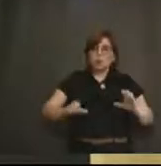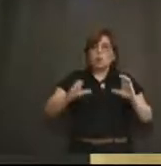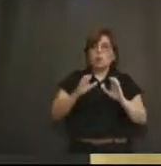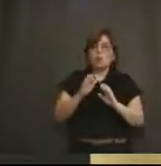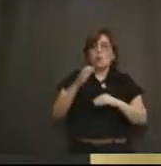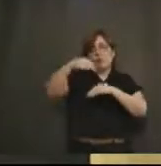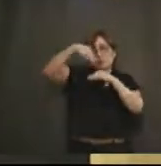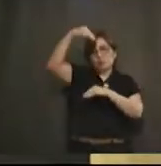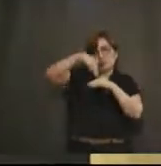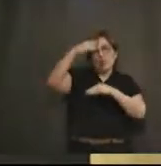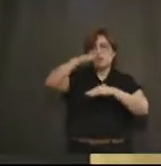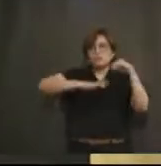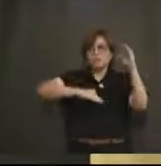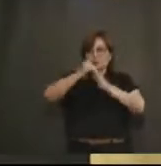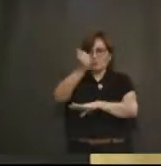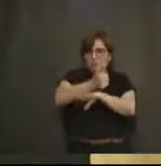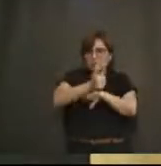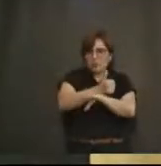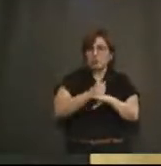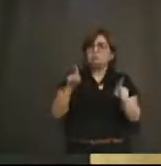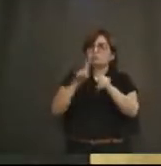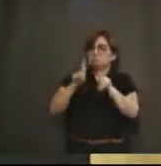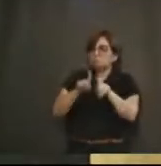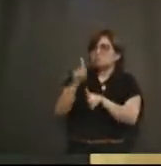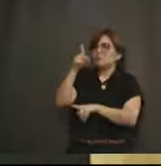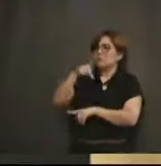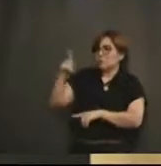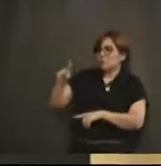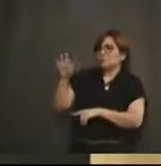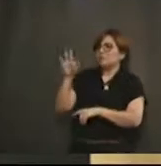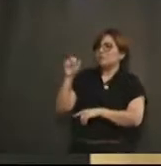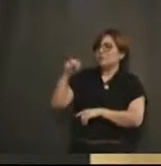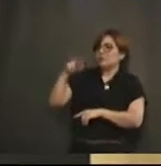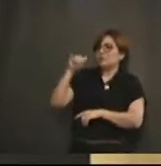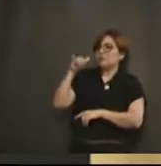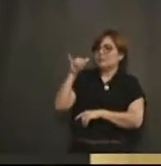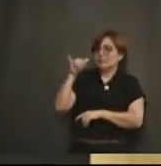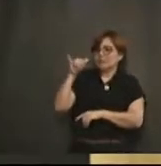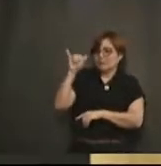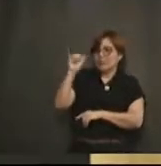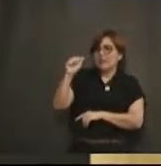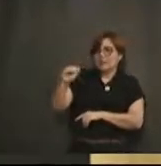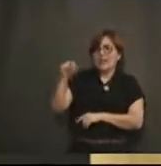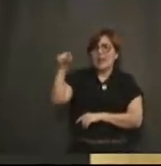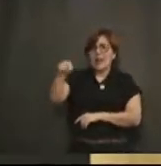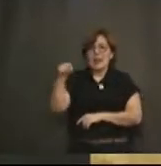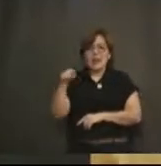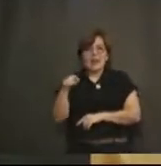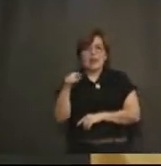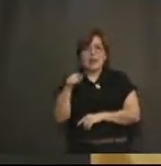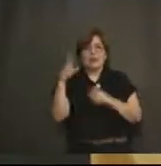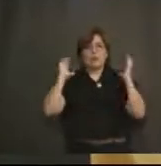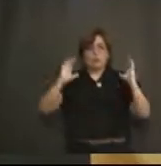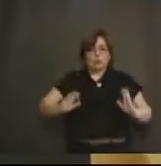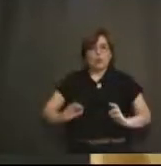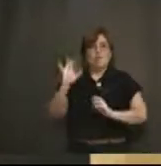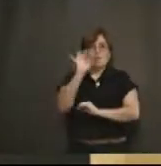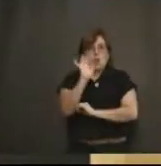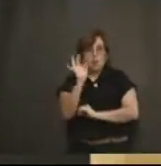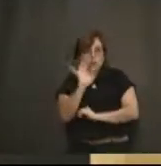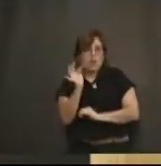Tânia, diretora da nossa faculdade de matemática no Instituto de Ciências Exatas e Naturais.